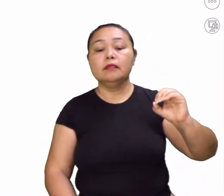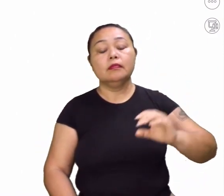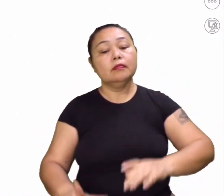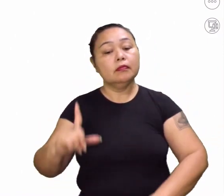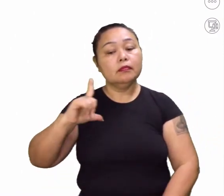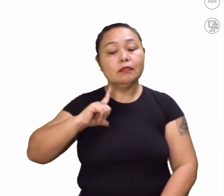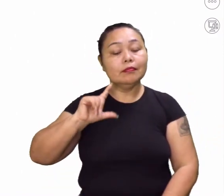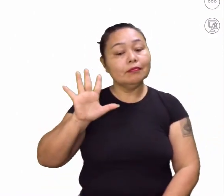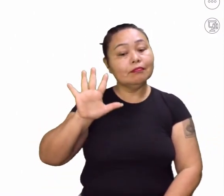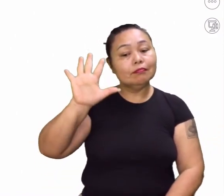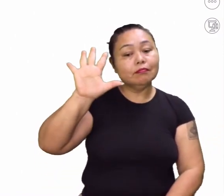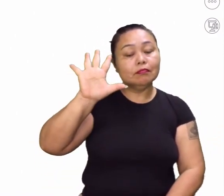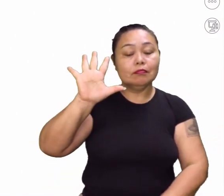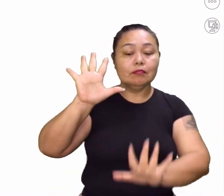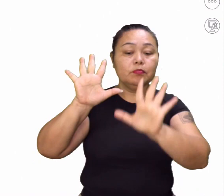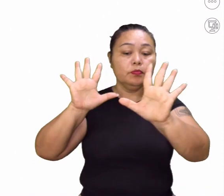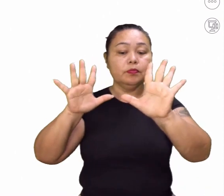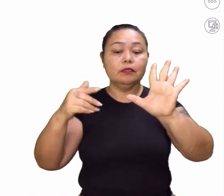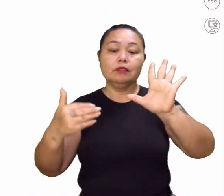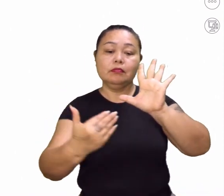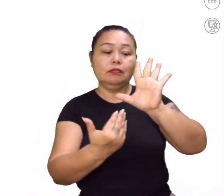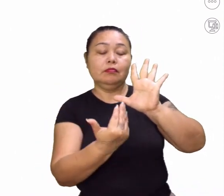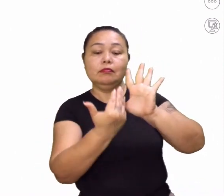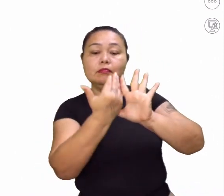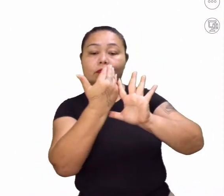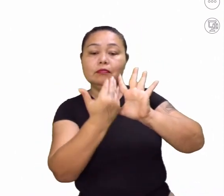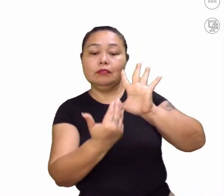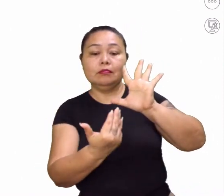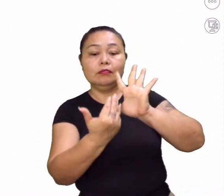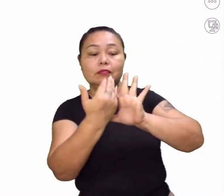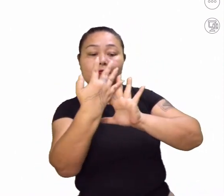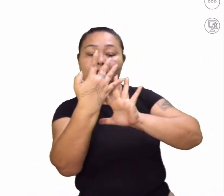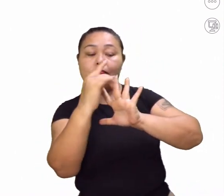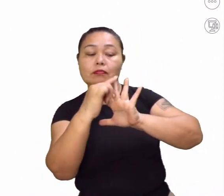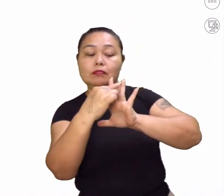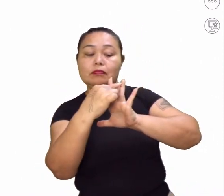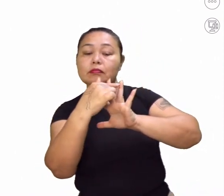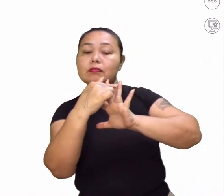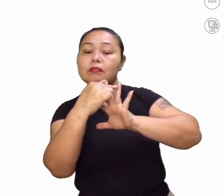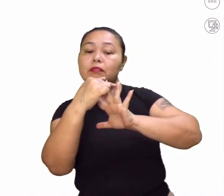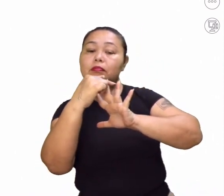Aí tem a mãozinha como dica, ó. 30, para lembrar, 45,